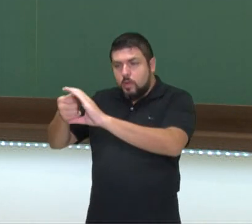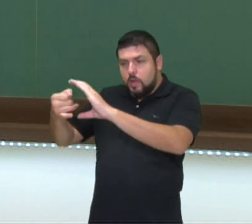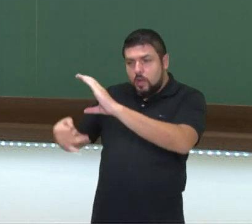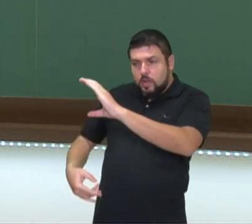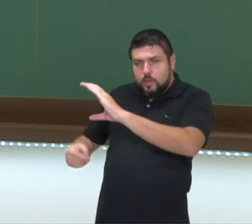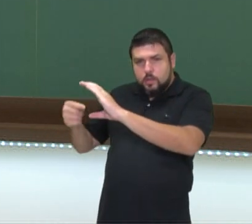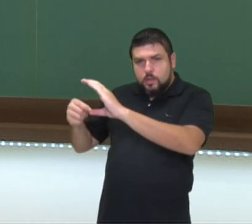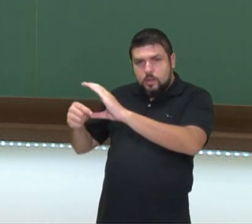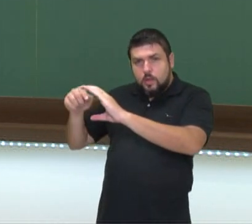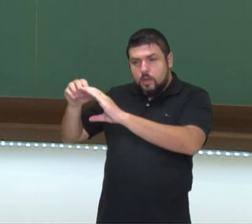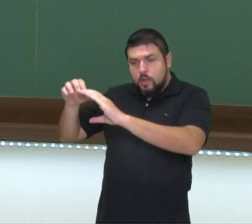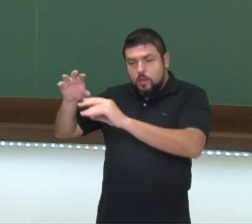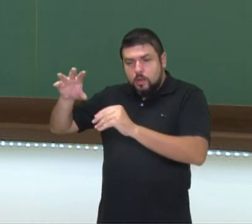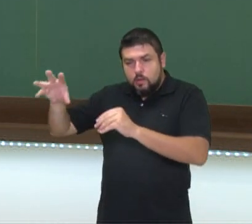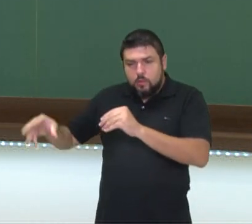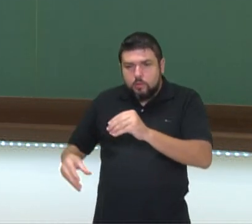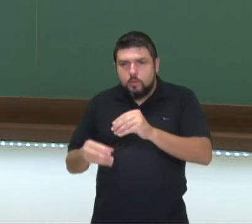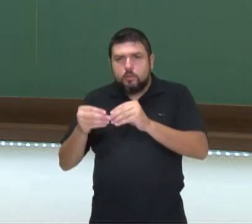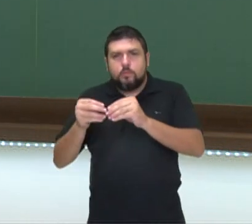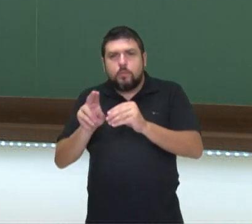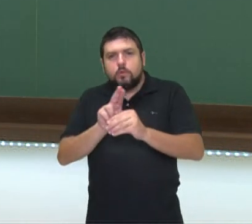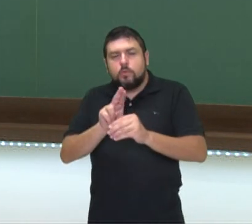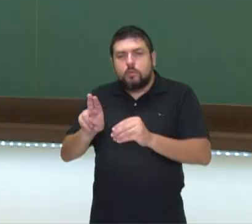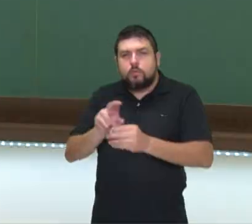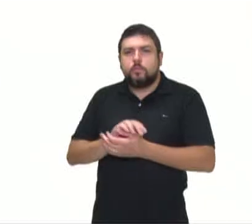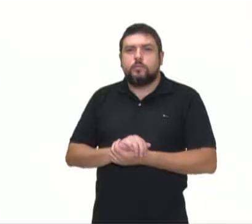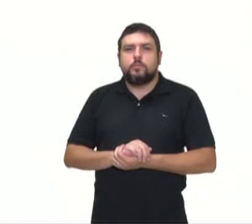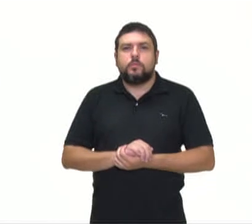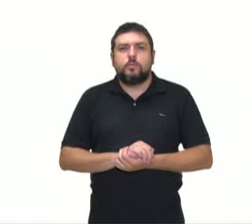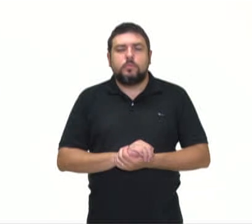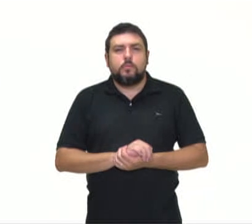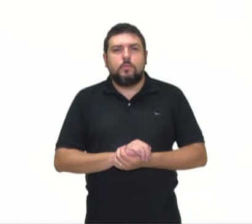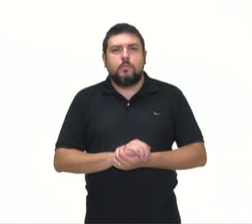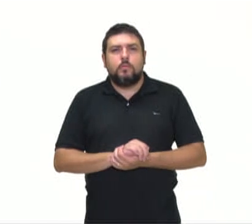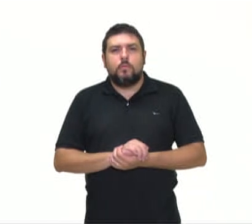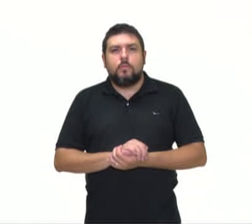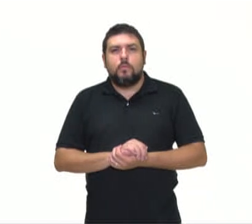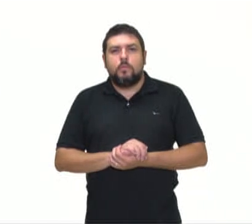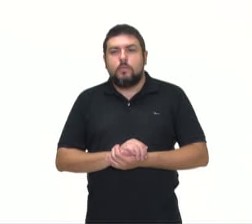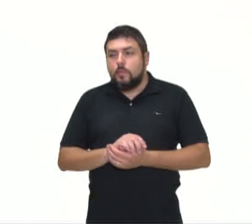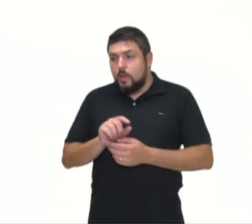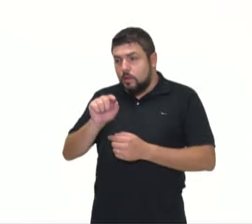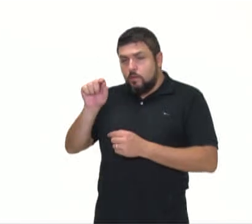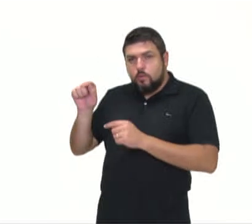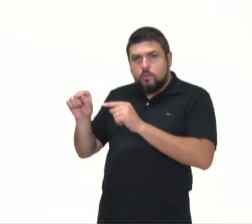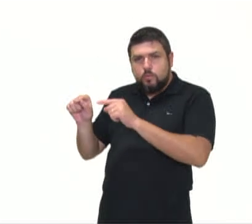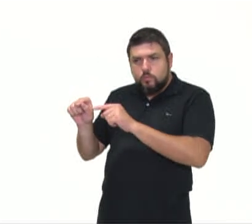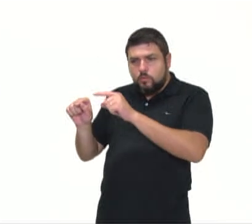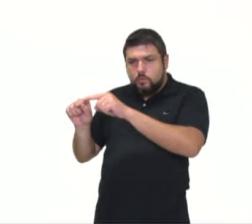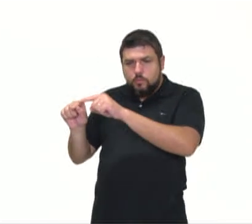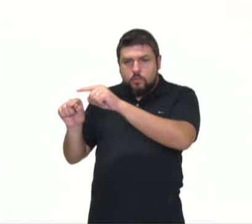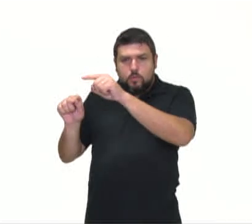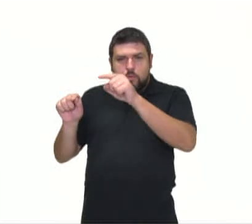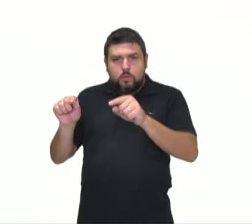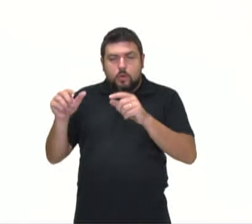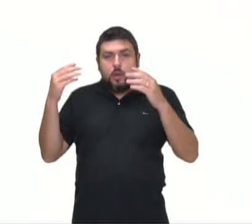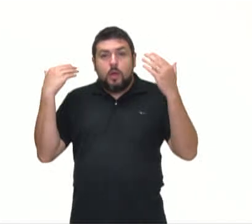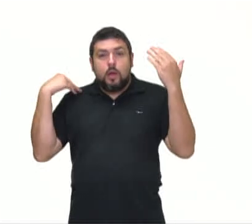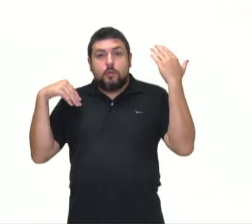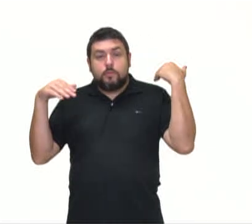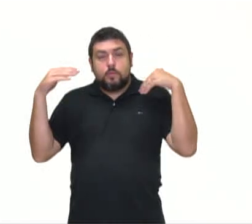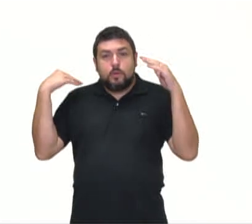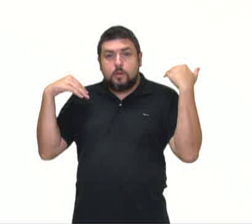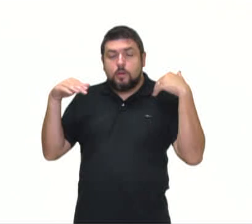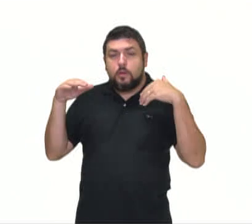e verbo nocional como núcleo. A atribuição do termo tranquilo à palavra passeio depende da ação